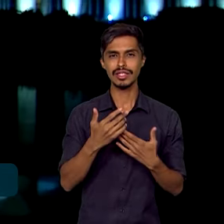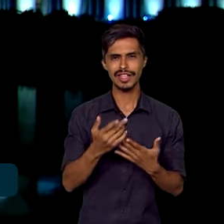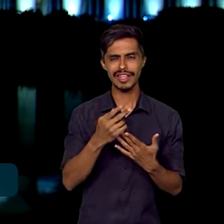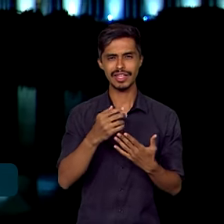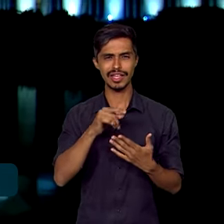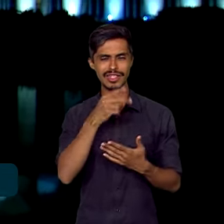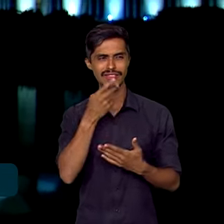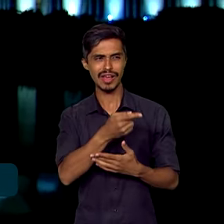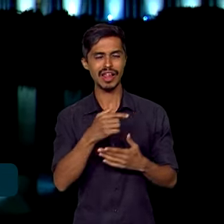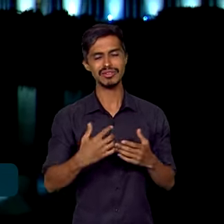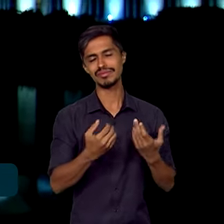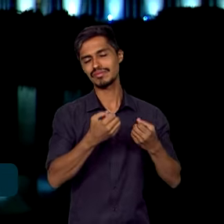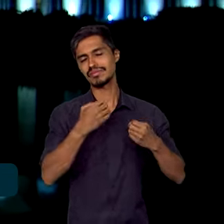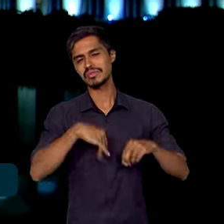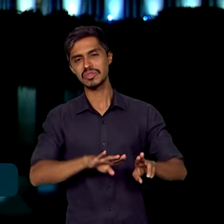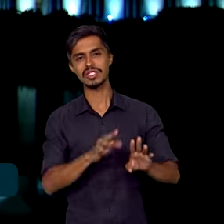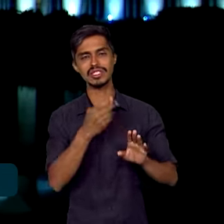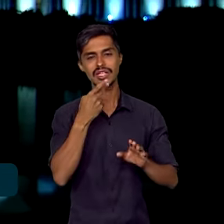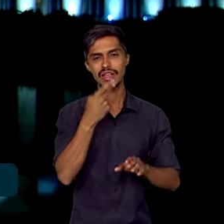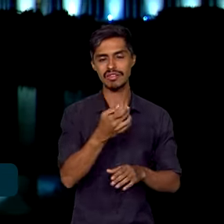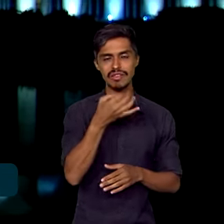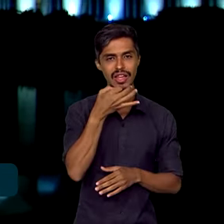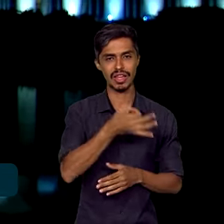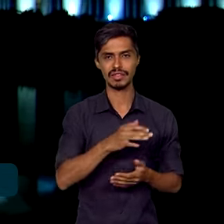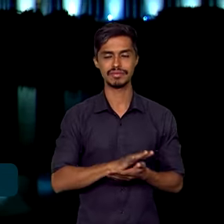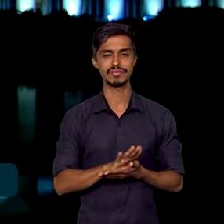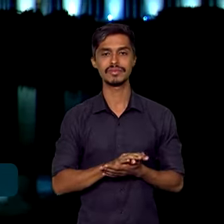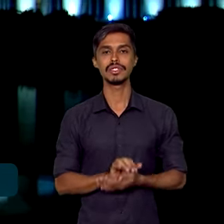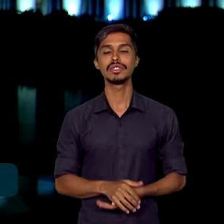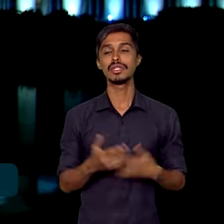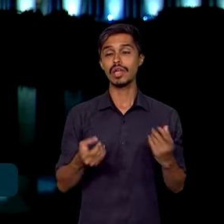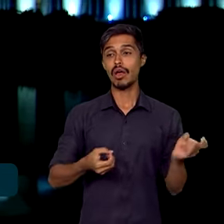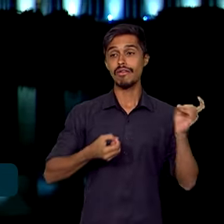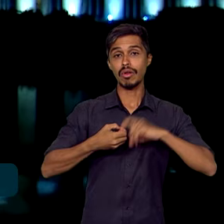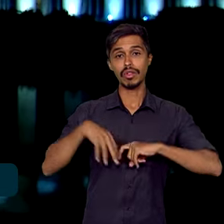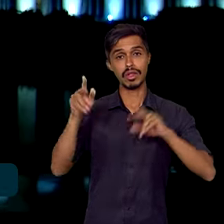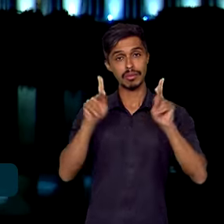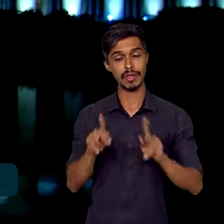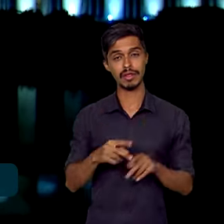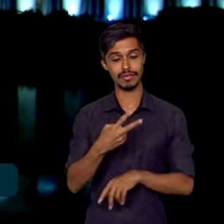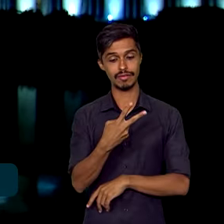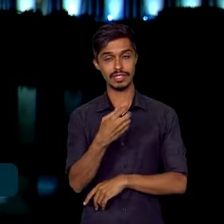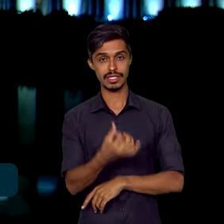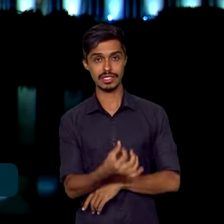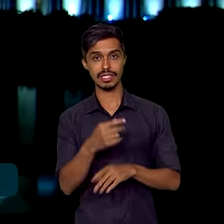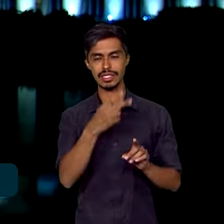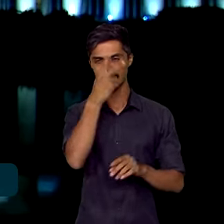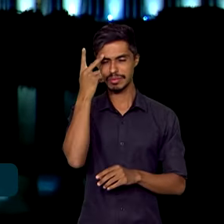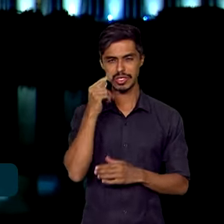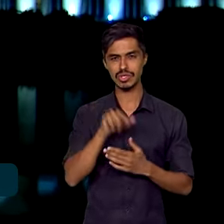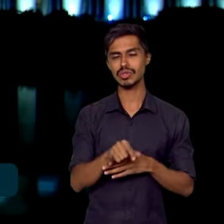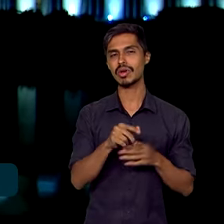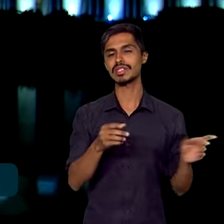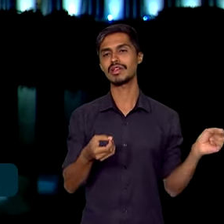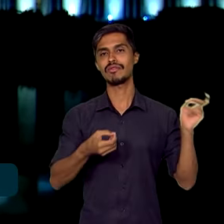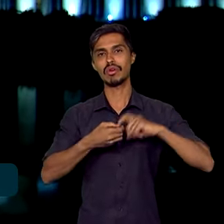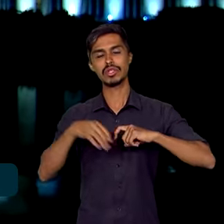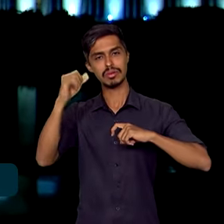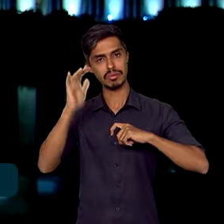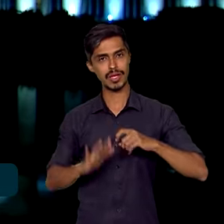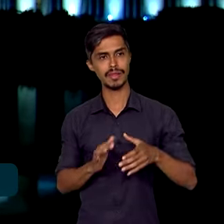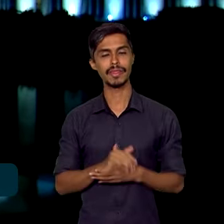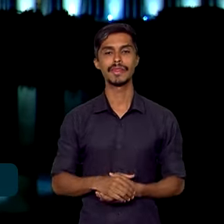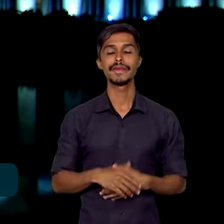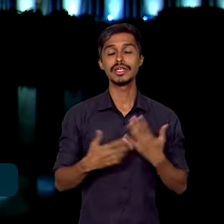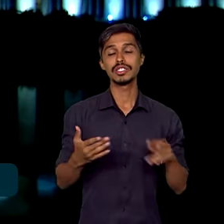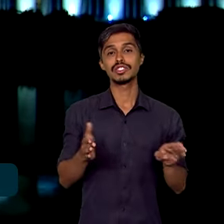em uma nova etapa da operação Voltando em Paz, 26 dos 32 repatriados da faixa de Gaza